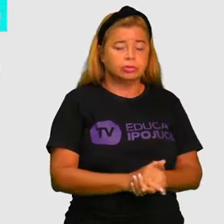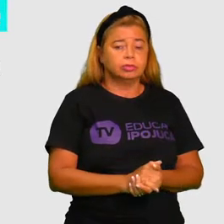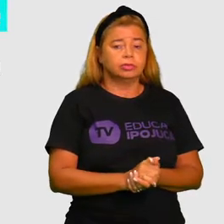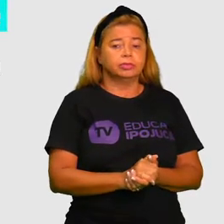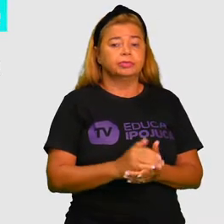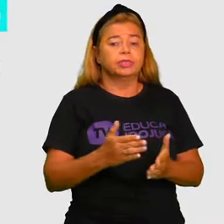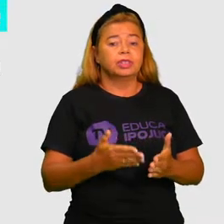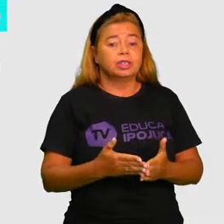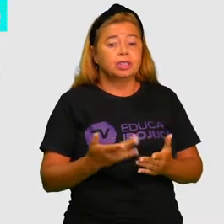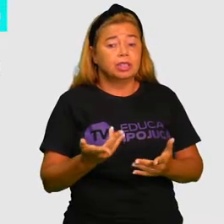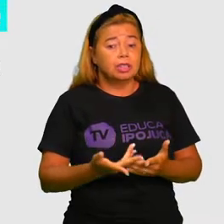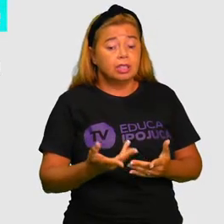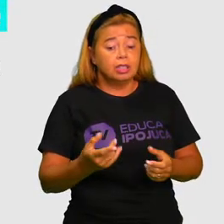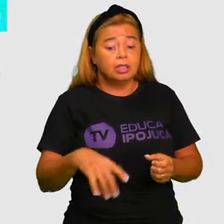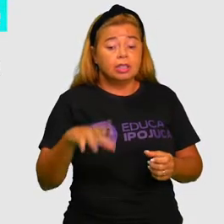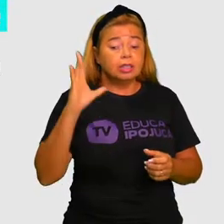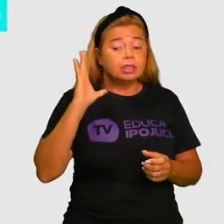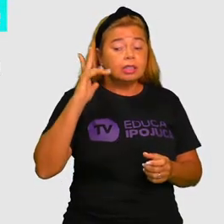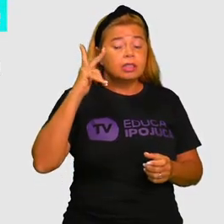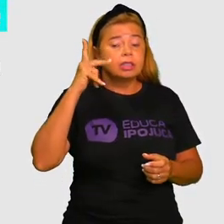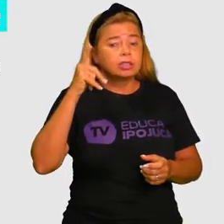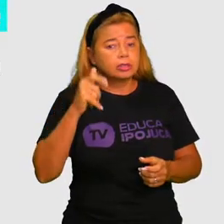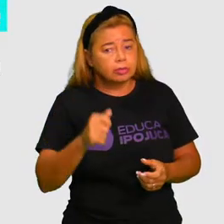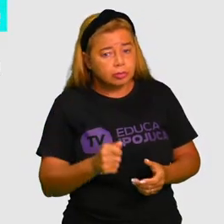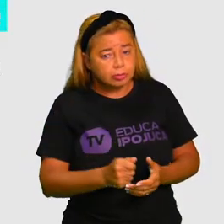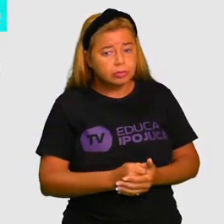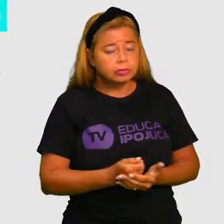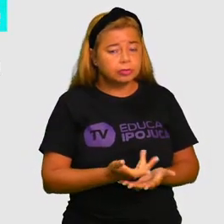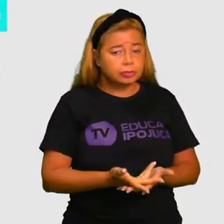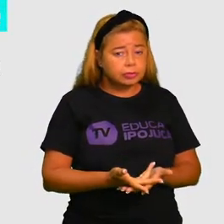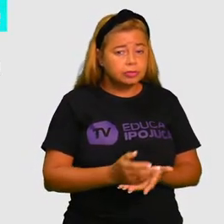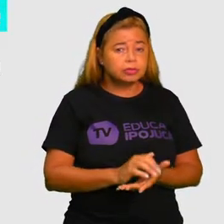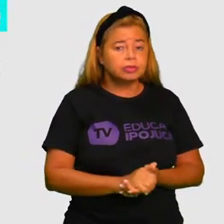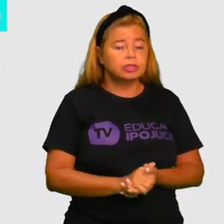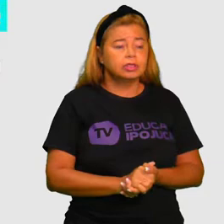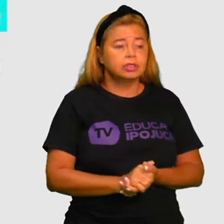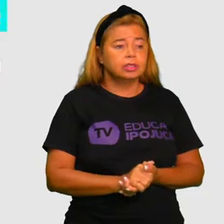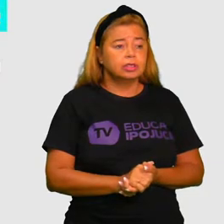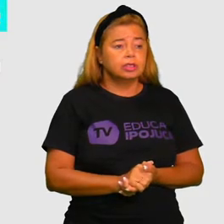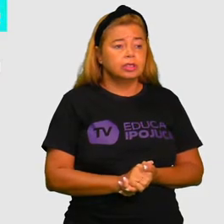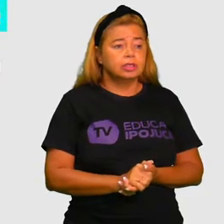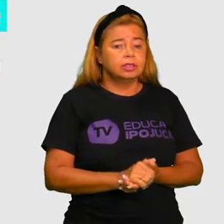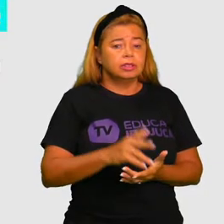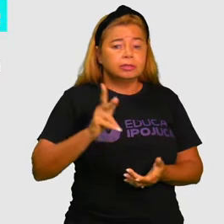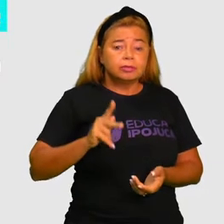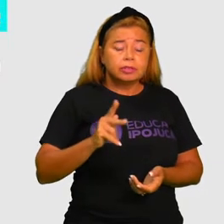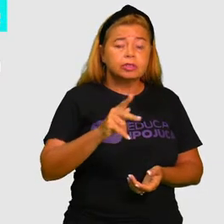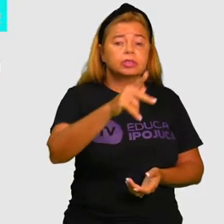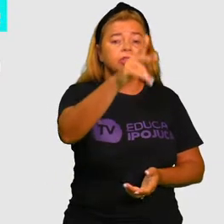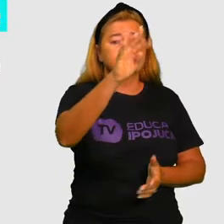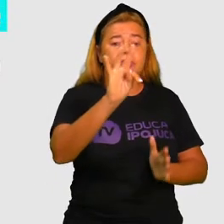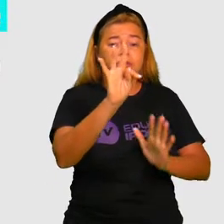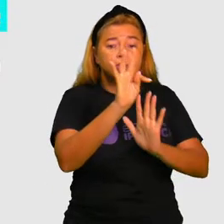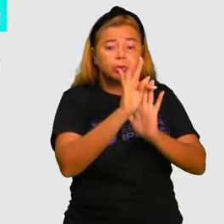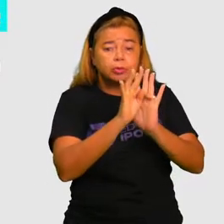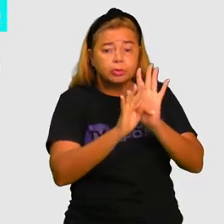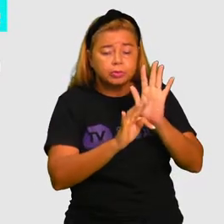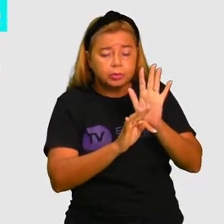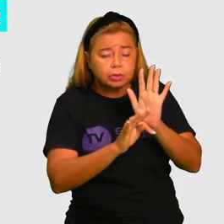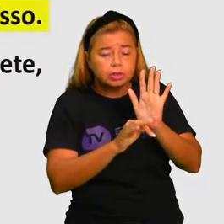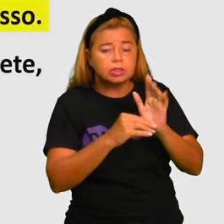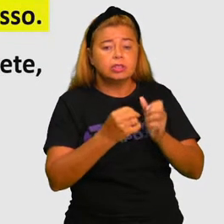equações ele chegou à conclusão que e a gente vai ver também no continuar do texto que ele também traz